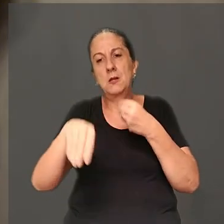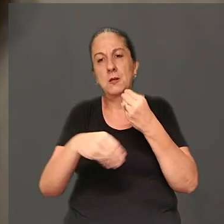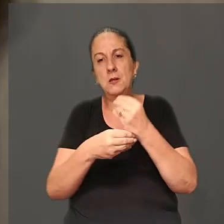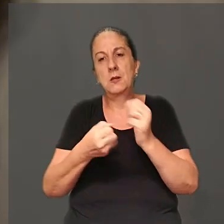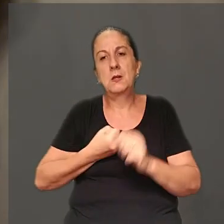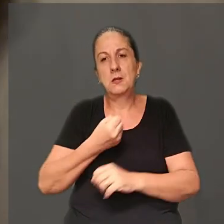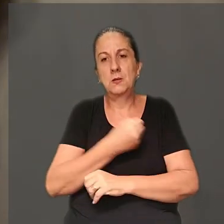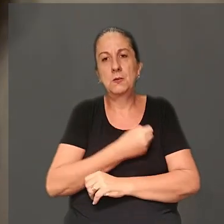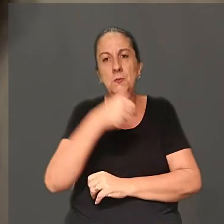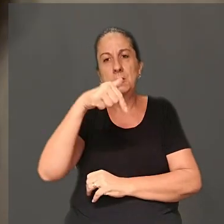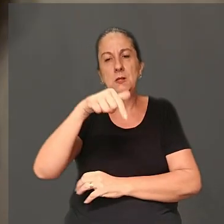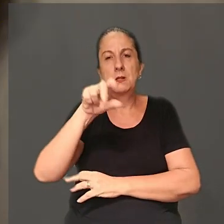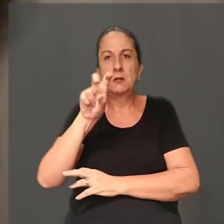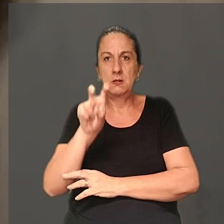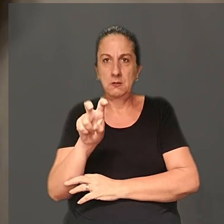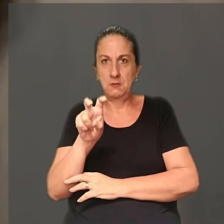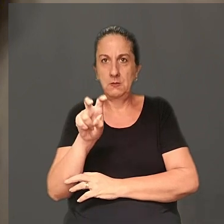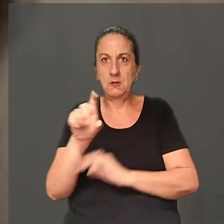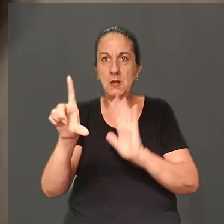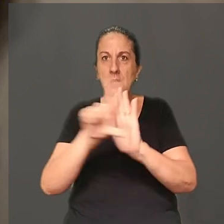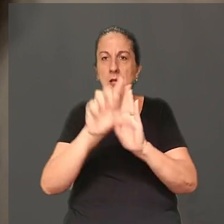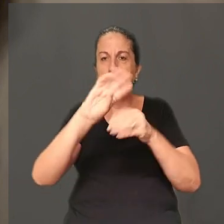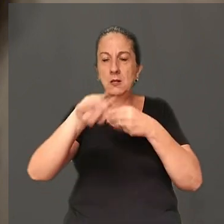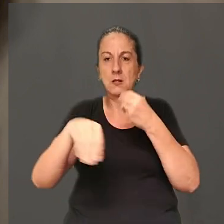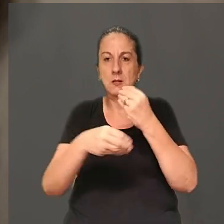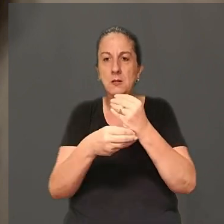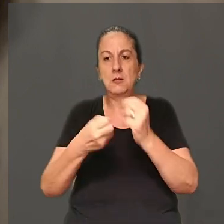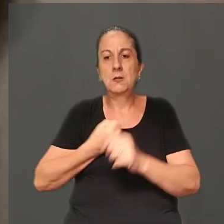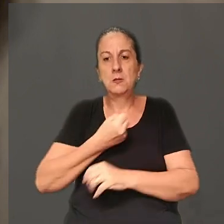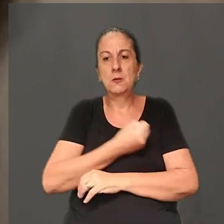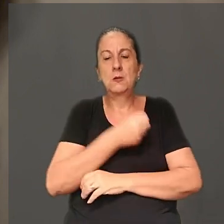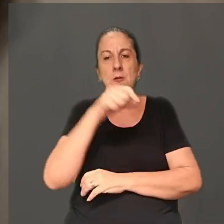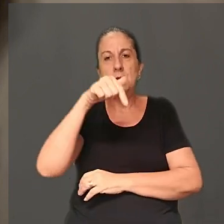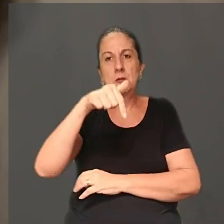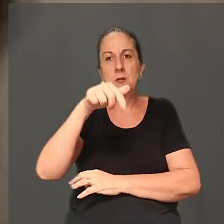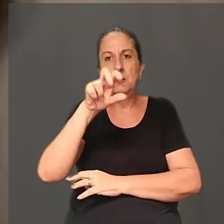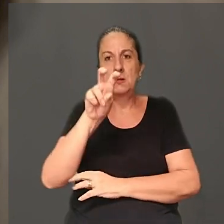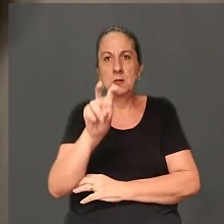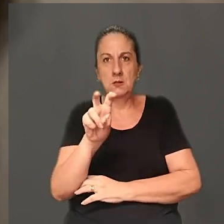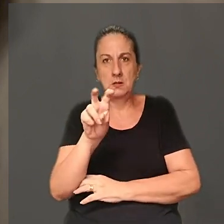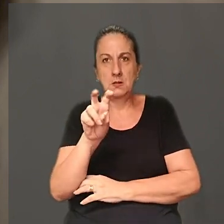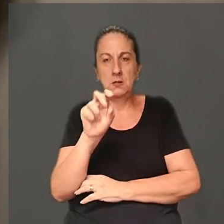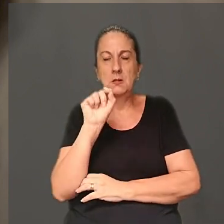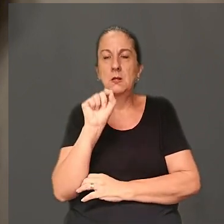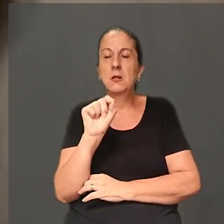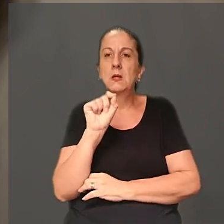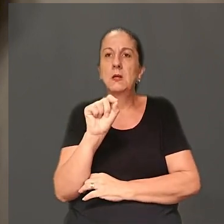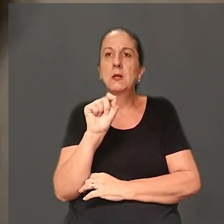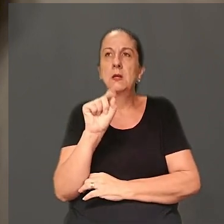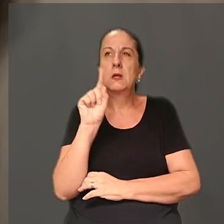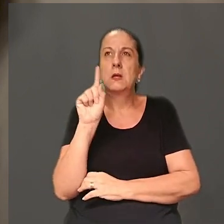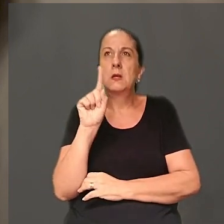número 75. A Lei Complementar número 75, que é de